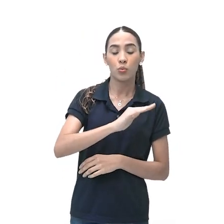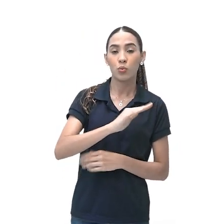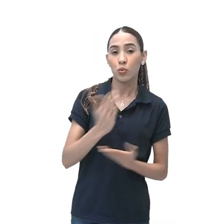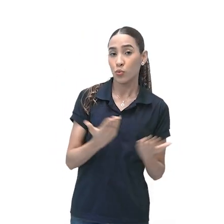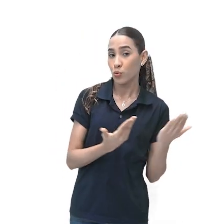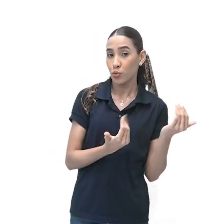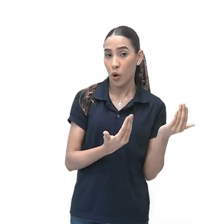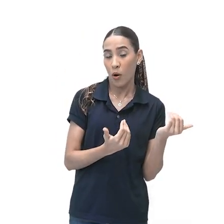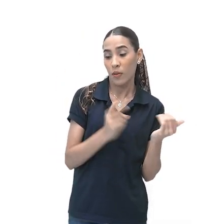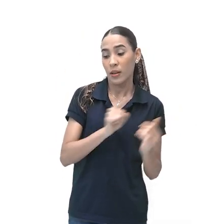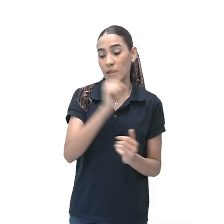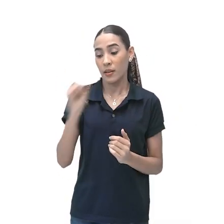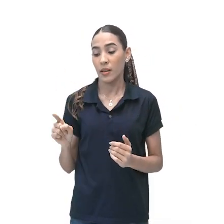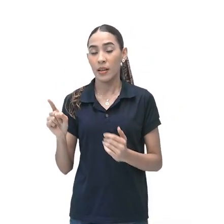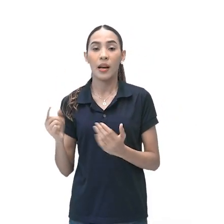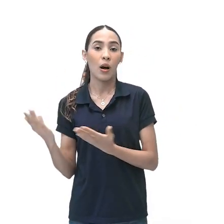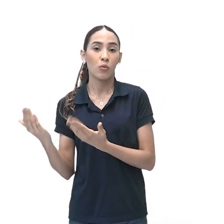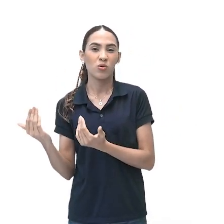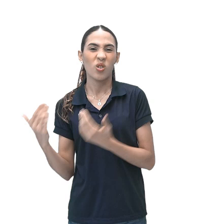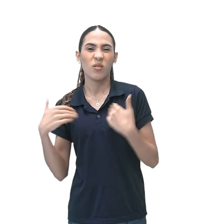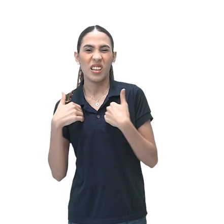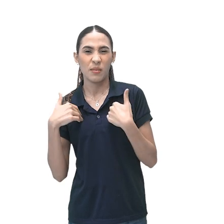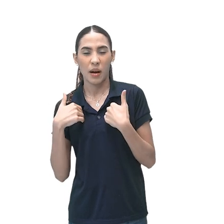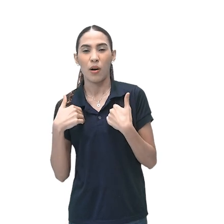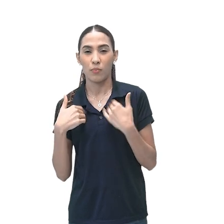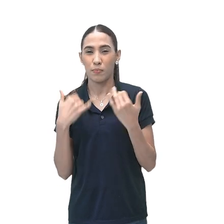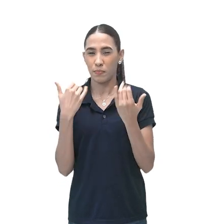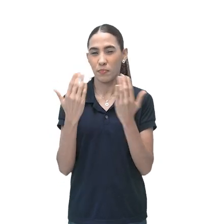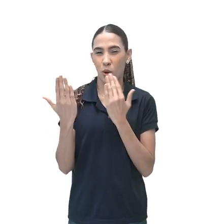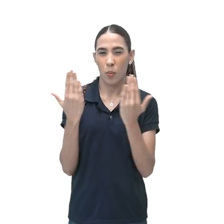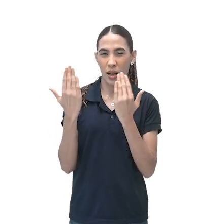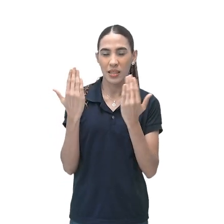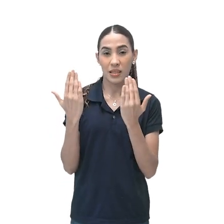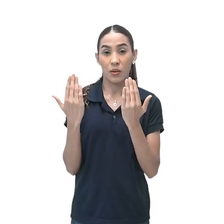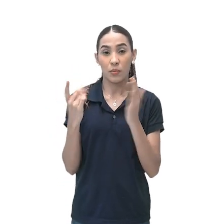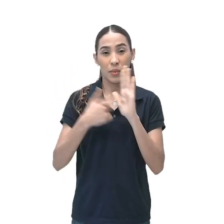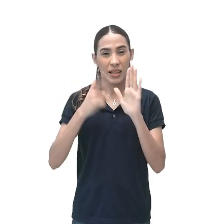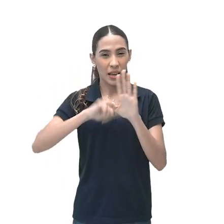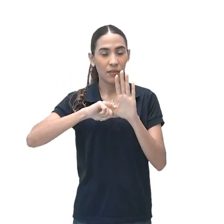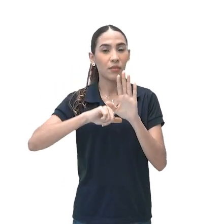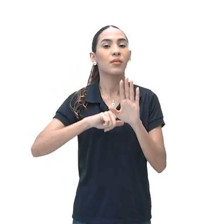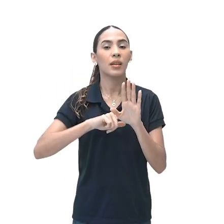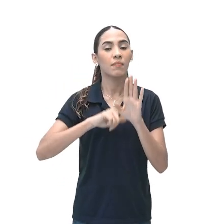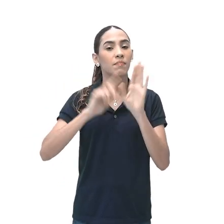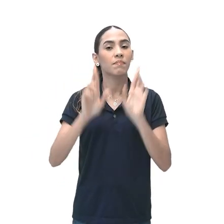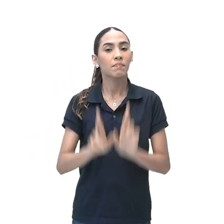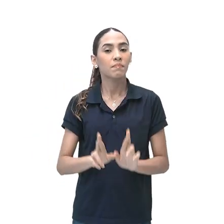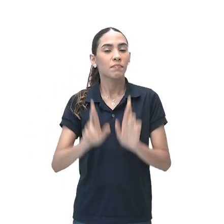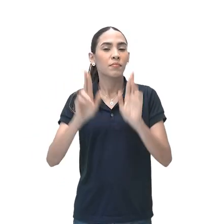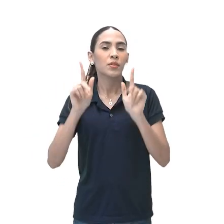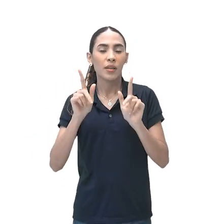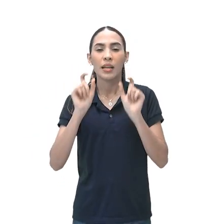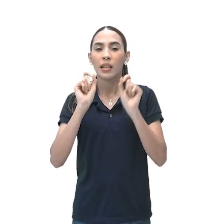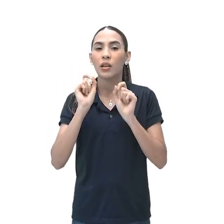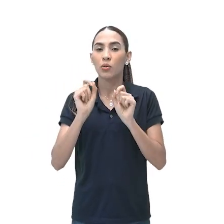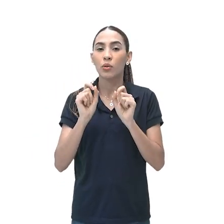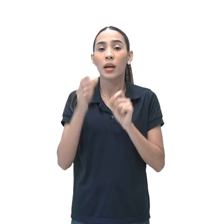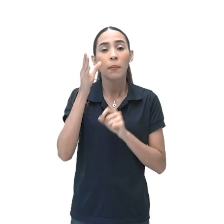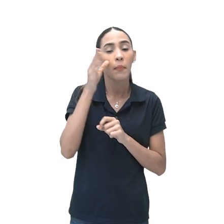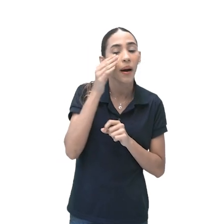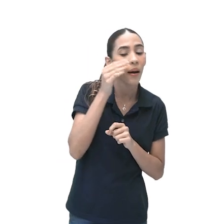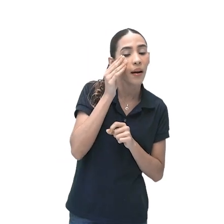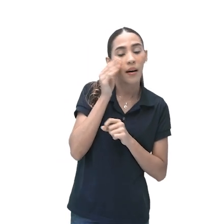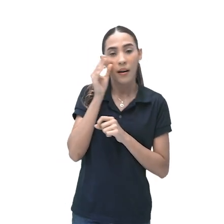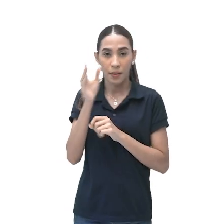adolescente, o jovem, a um jovem felino, percebo que ele vai sair da gruta, farejando na natureza. Percebo